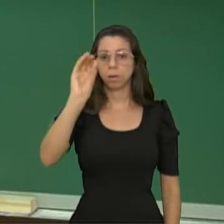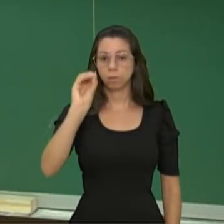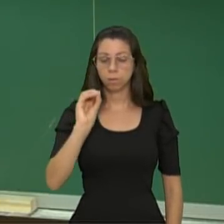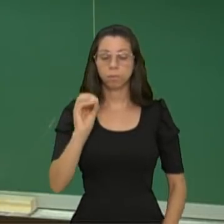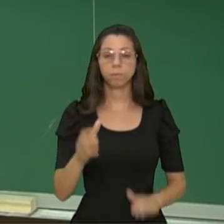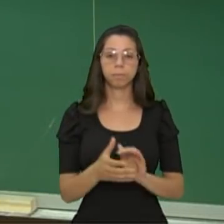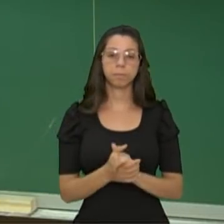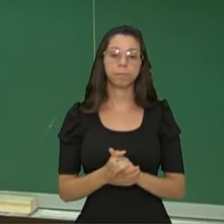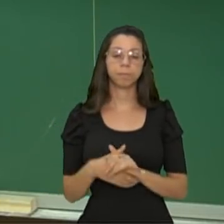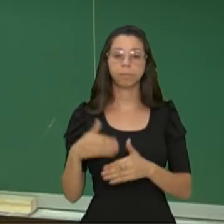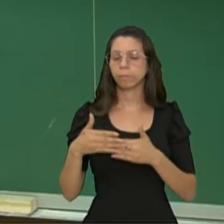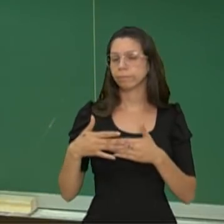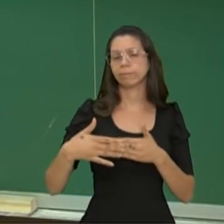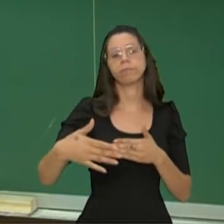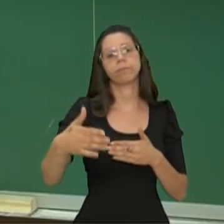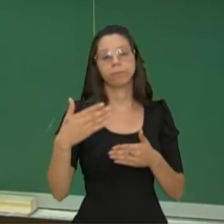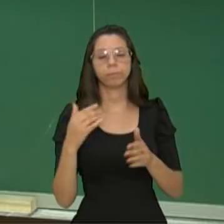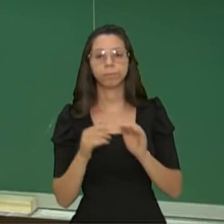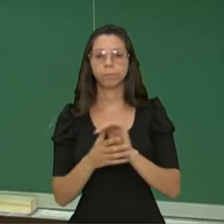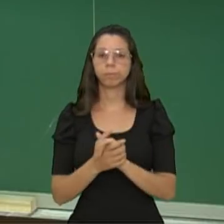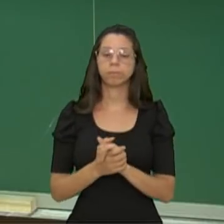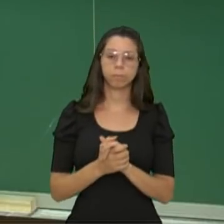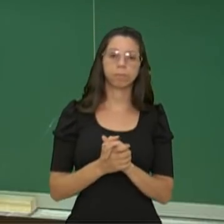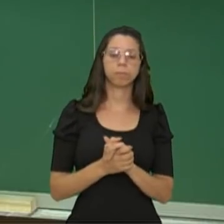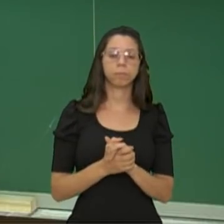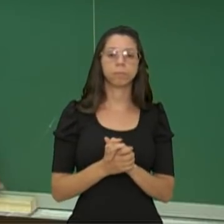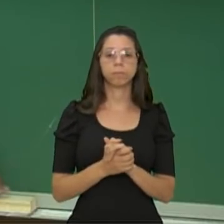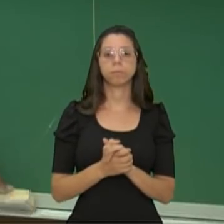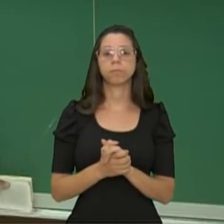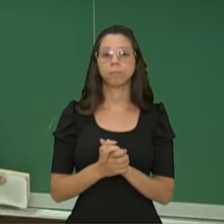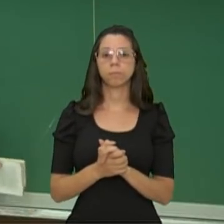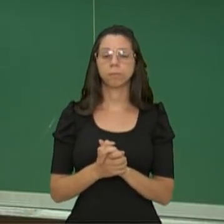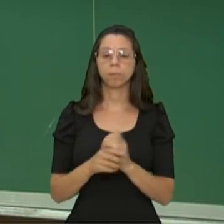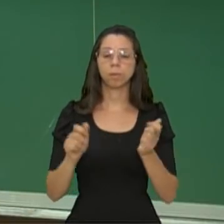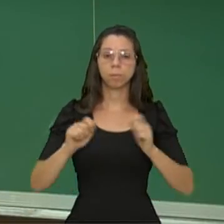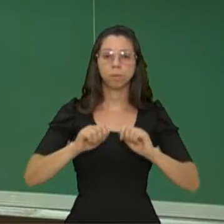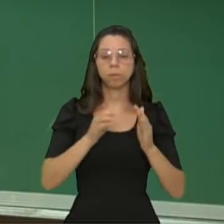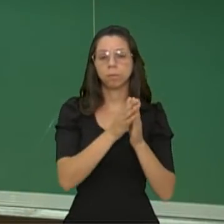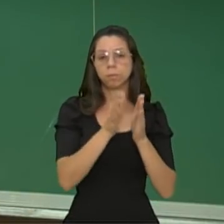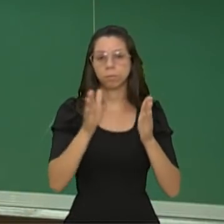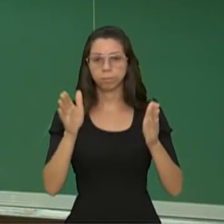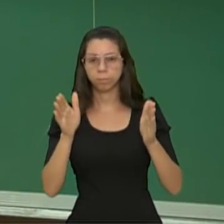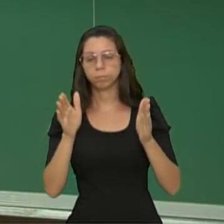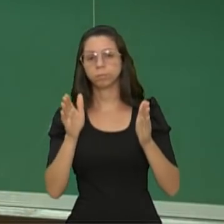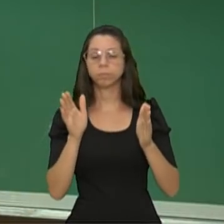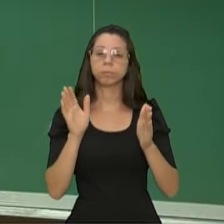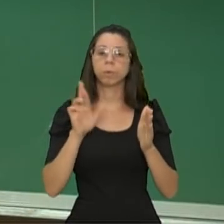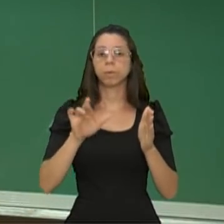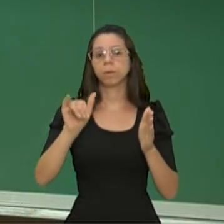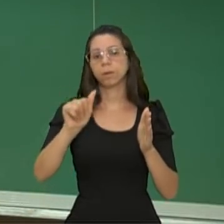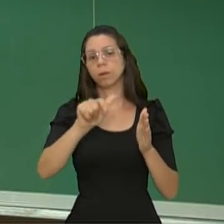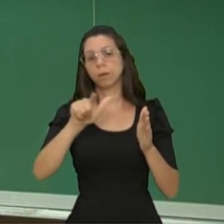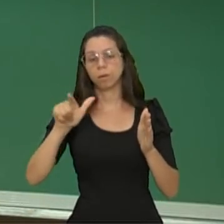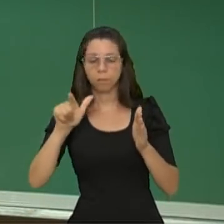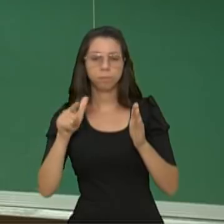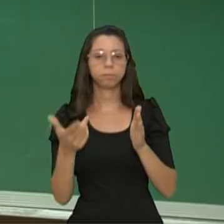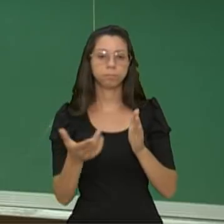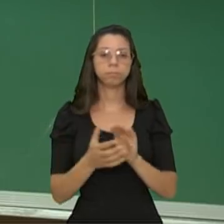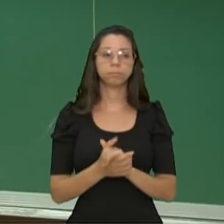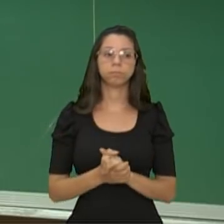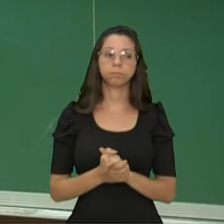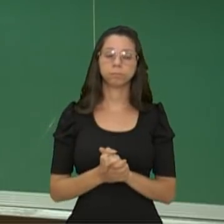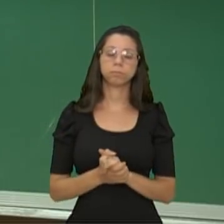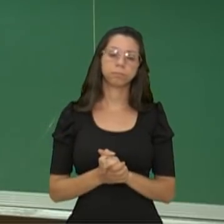estender essa questão aí de números consecutivos para números racionais, por exemplo, ou reais, tá bom? E